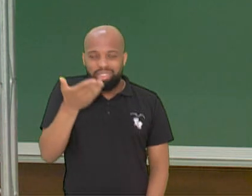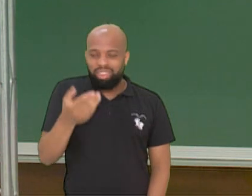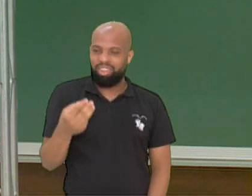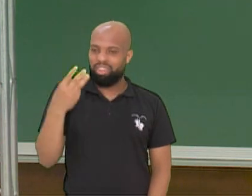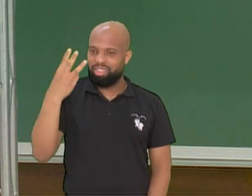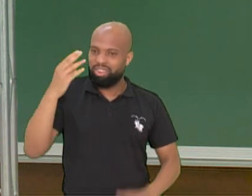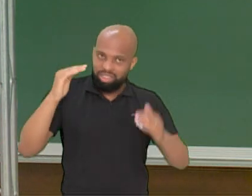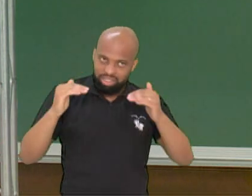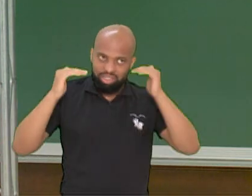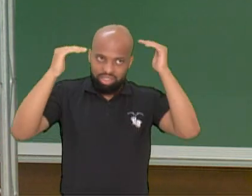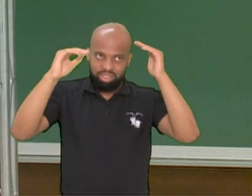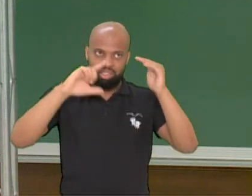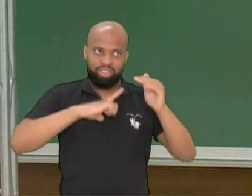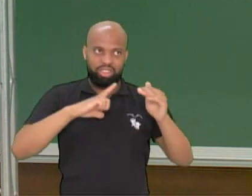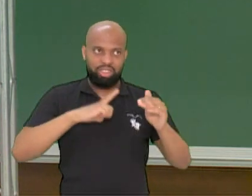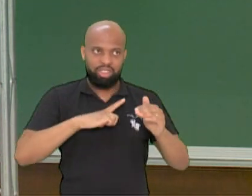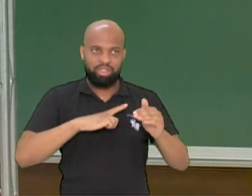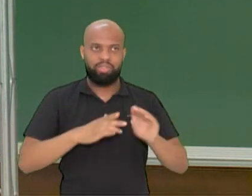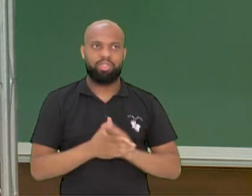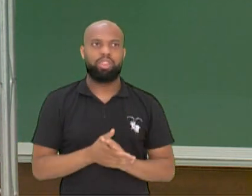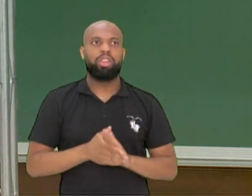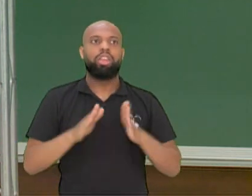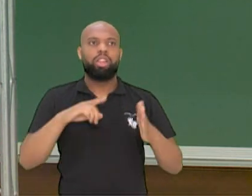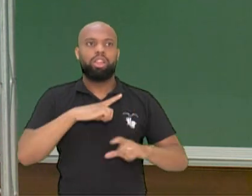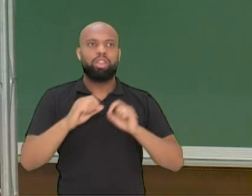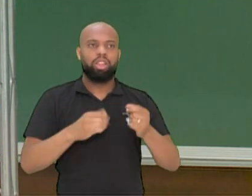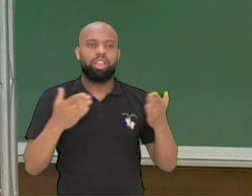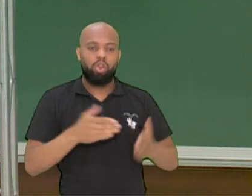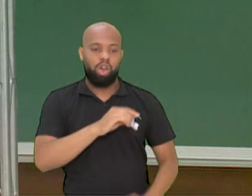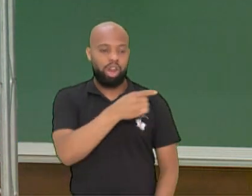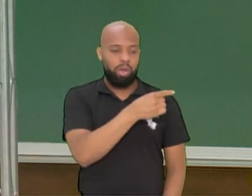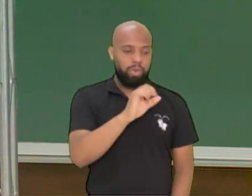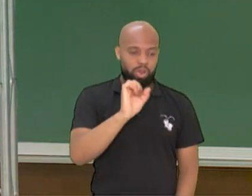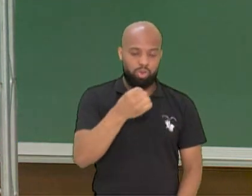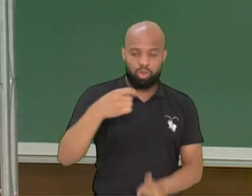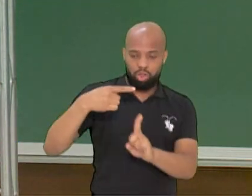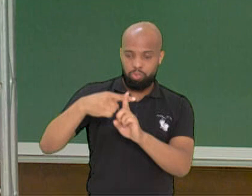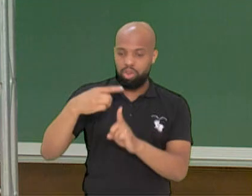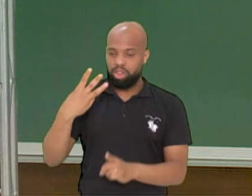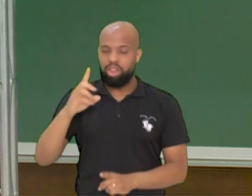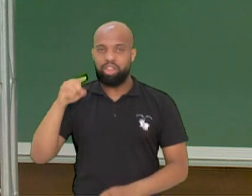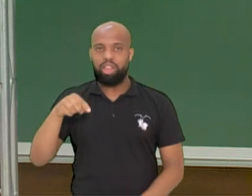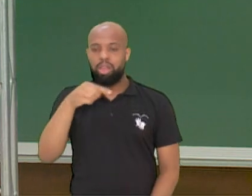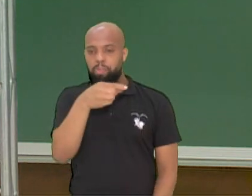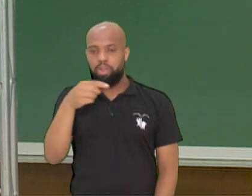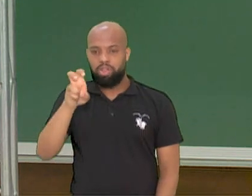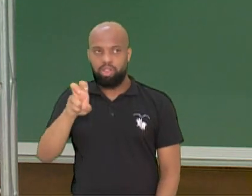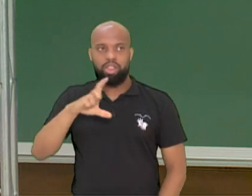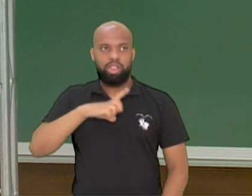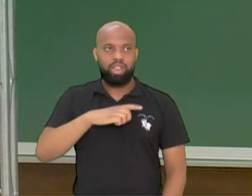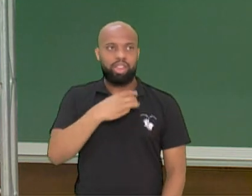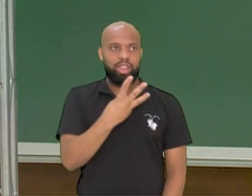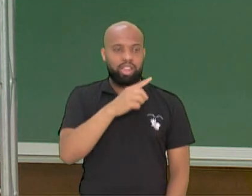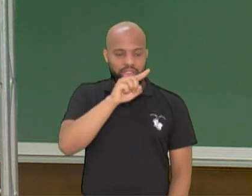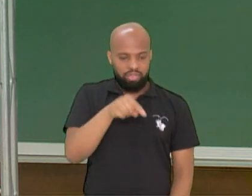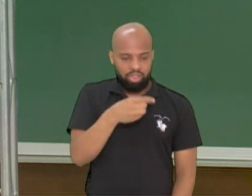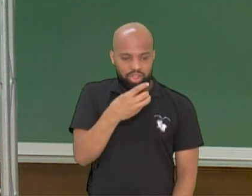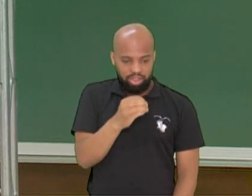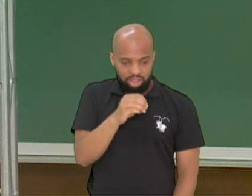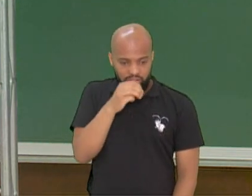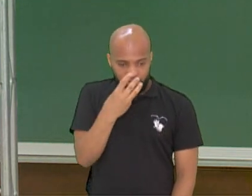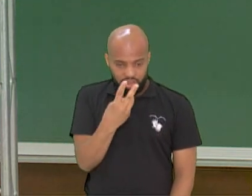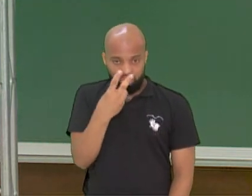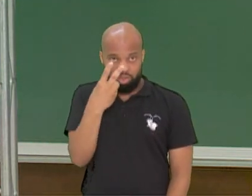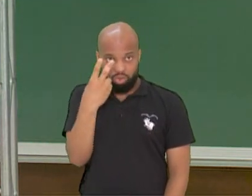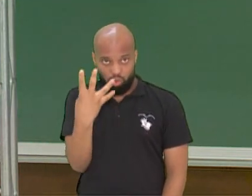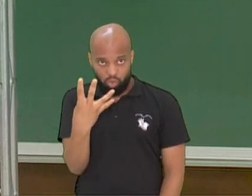aqui na potência 10. Menos 8 mais 3, menos 5. Então, 3,024 vezes 10